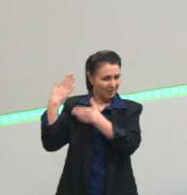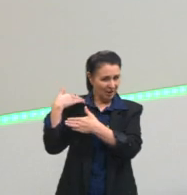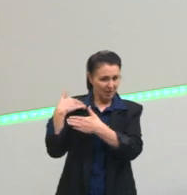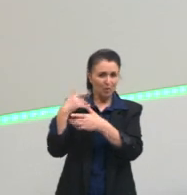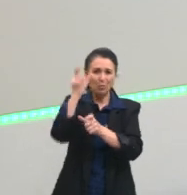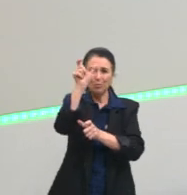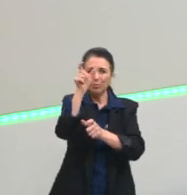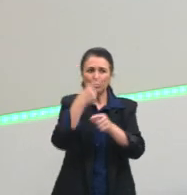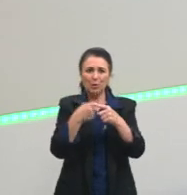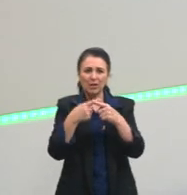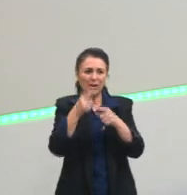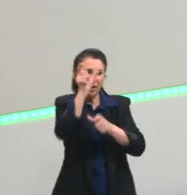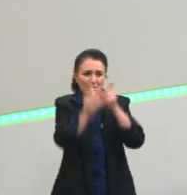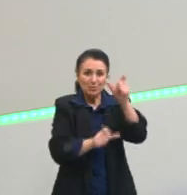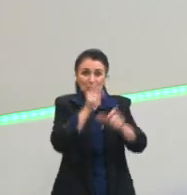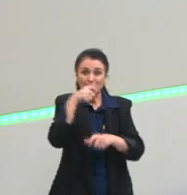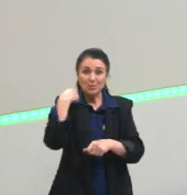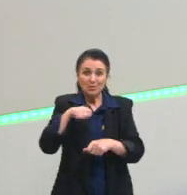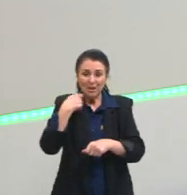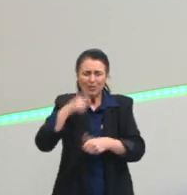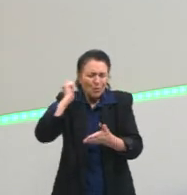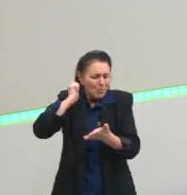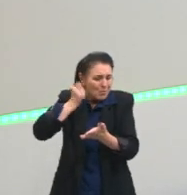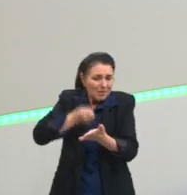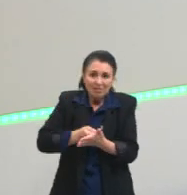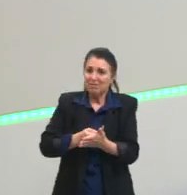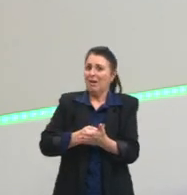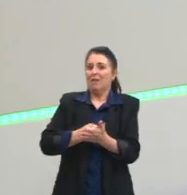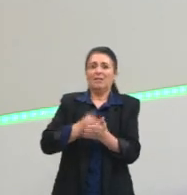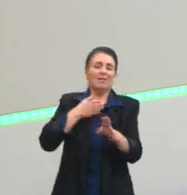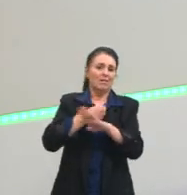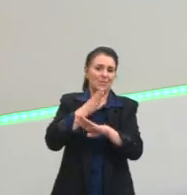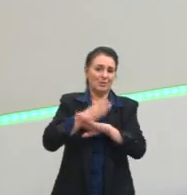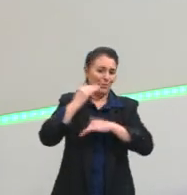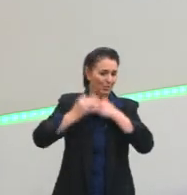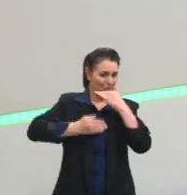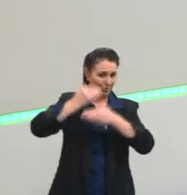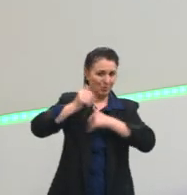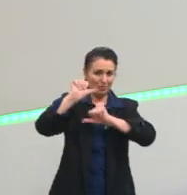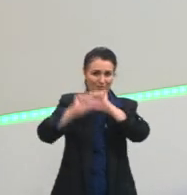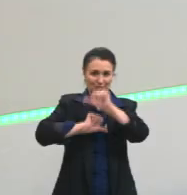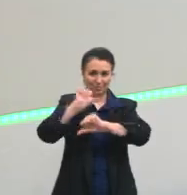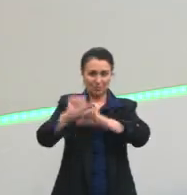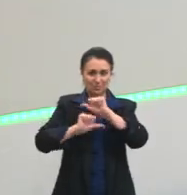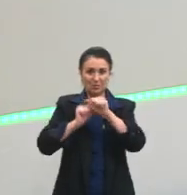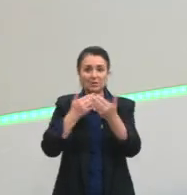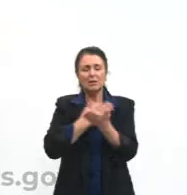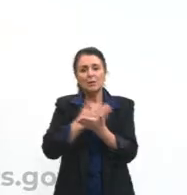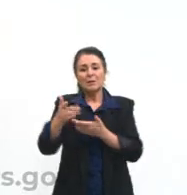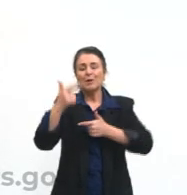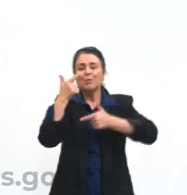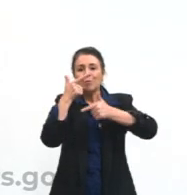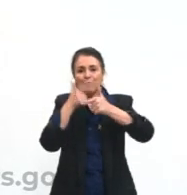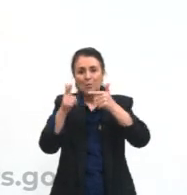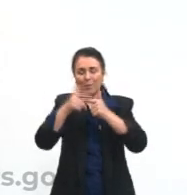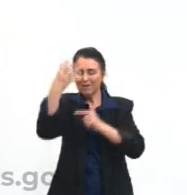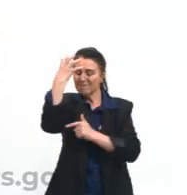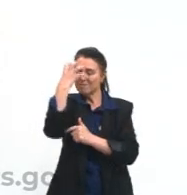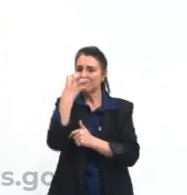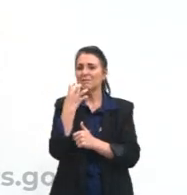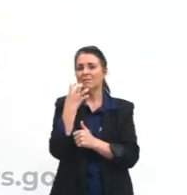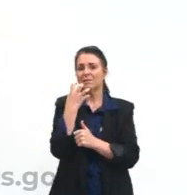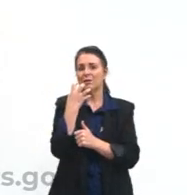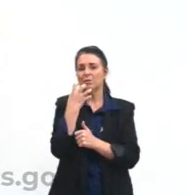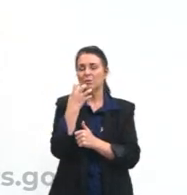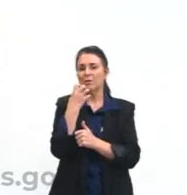as pessoas foram obrigadas a se envolver nesse processo e aqui né começa entre os problemas que o que que